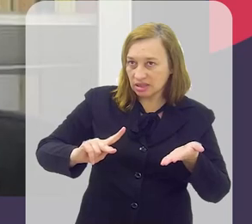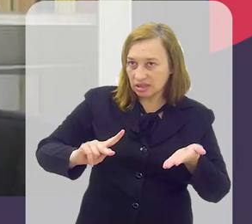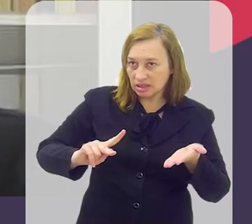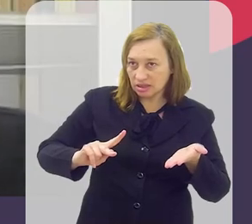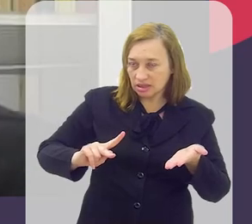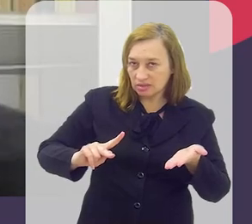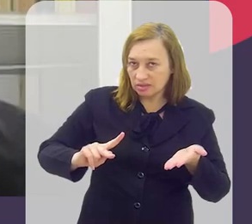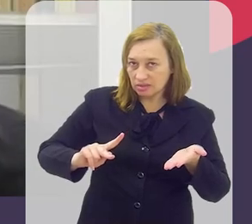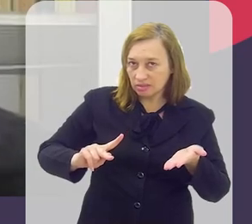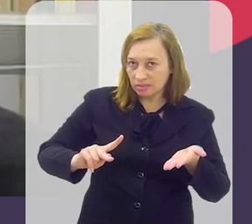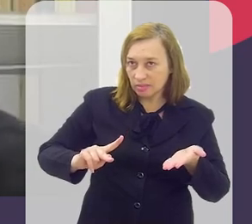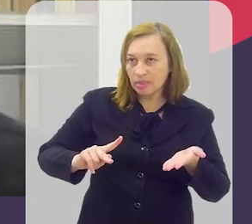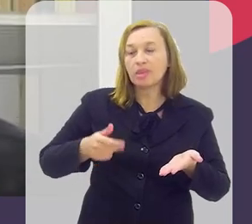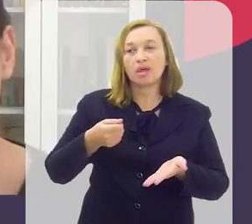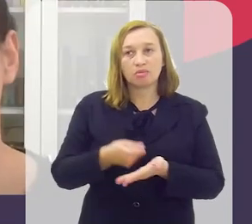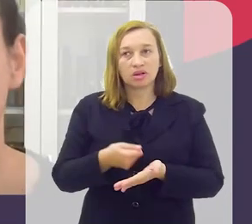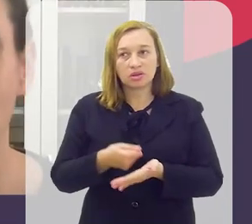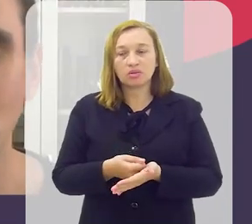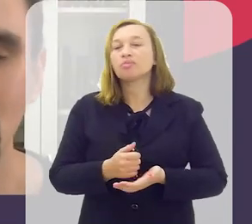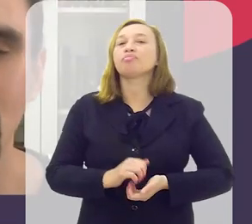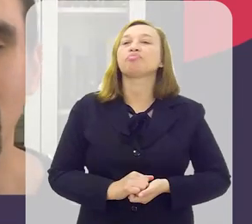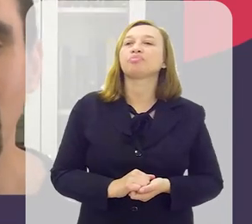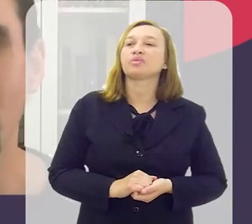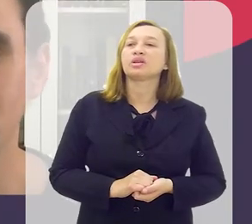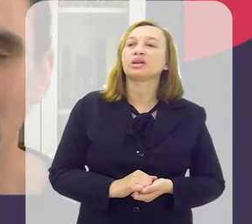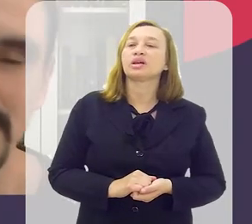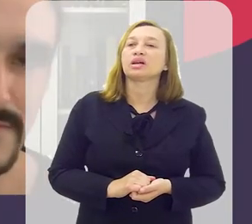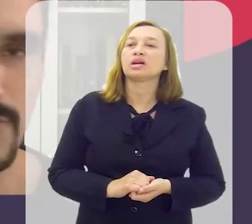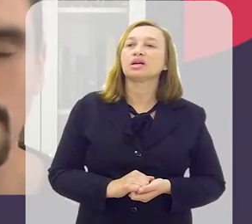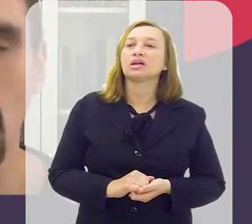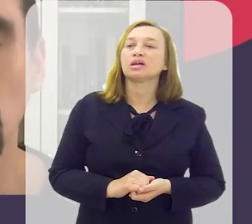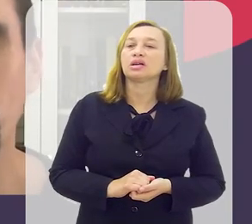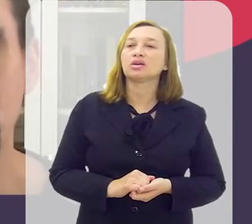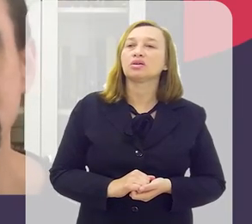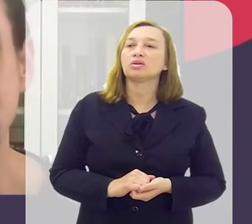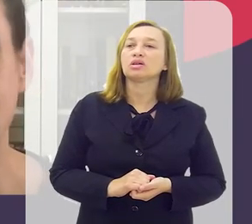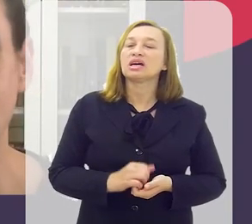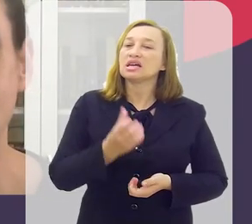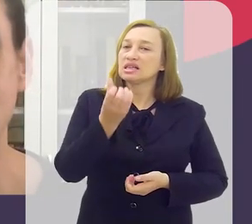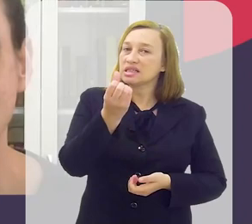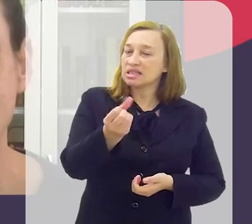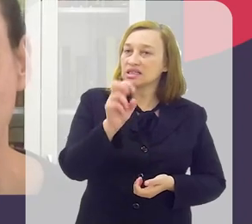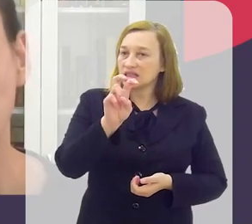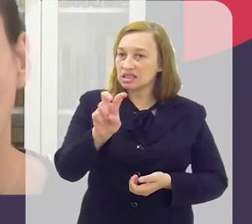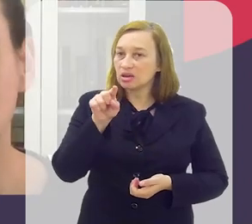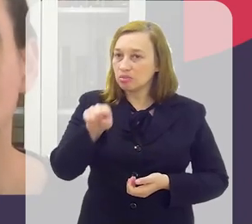começaram a entregar via aplicativos obrigatoriamente, e aí foi o maior grupo, né,